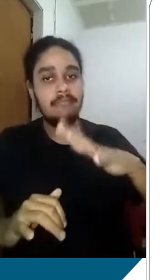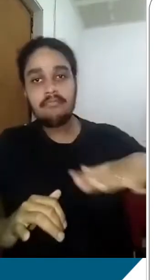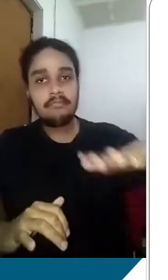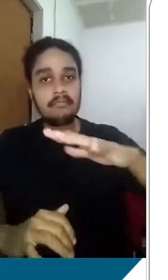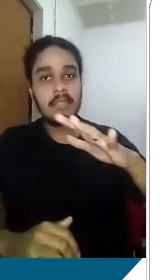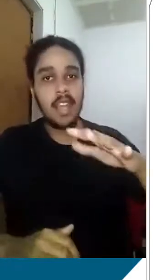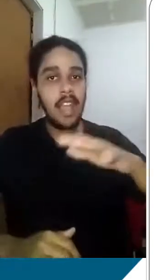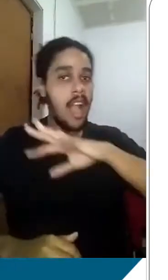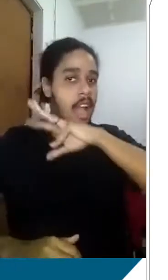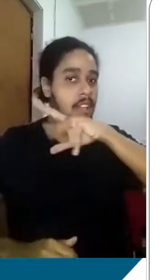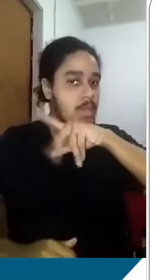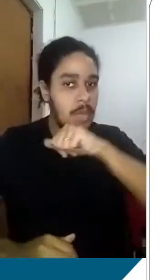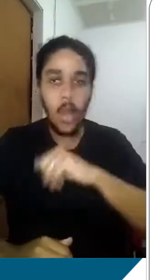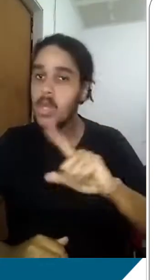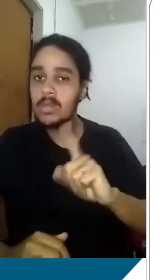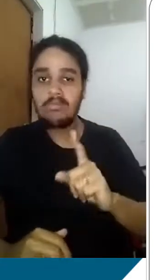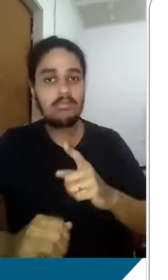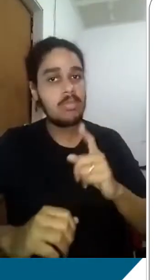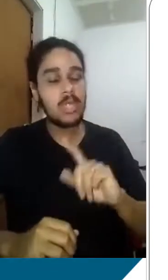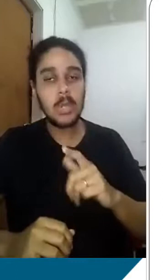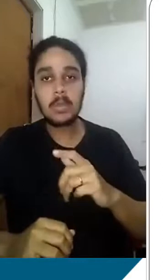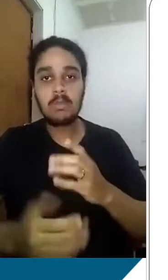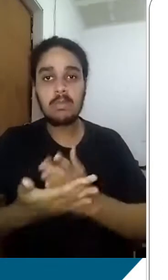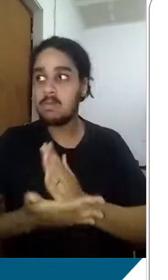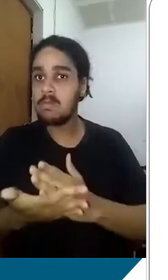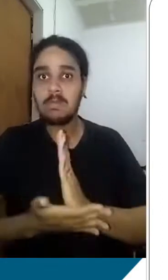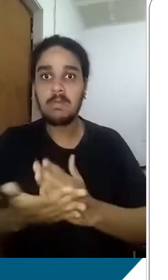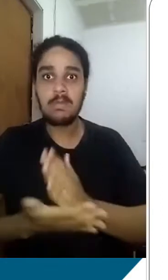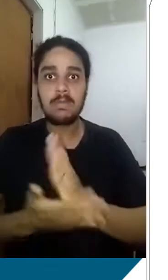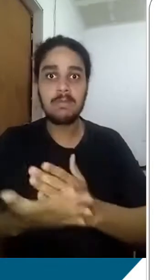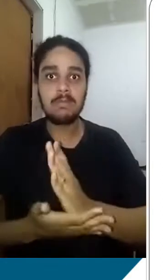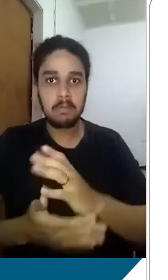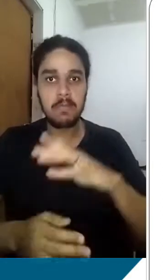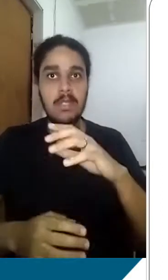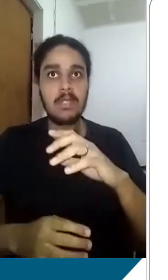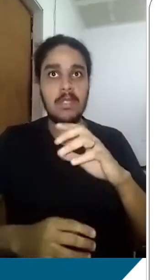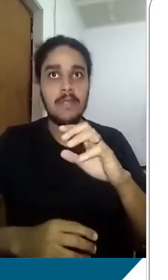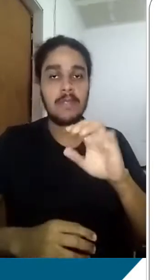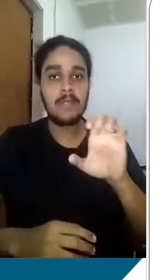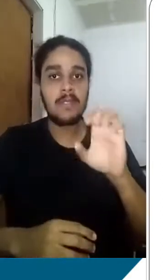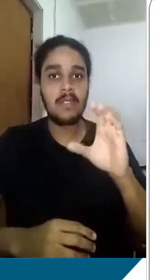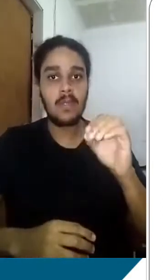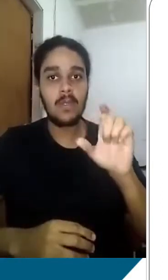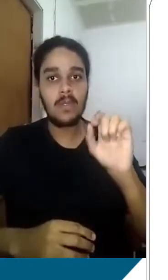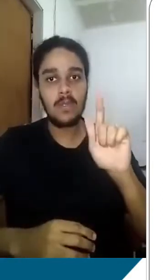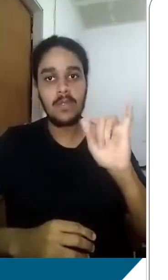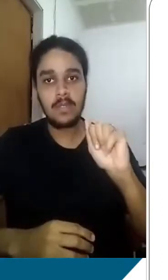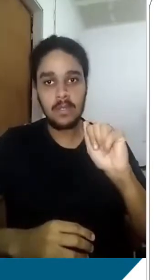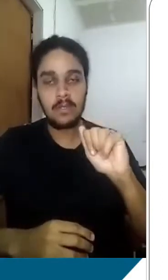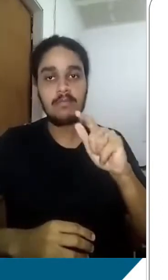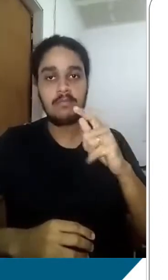a produção agrícola com a ecologia, né? Ele